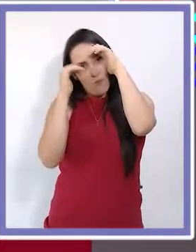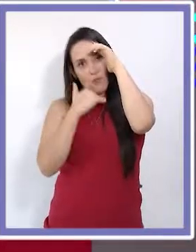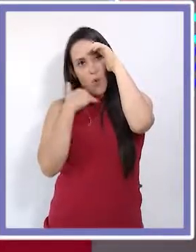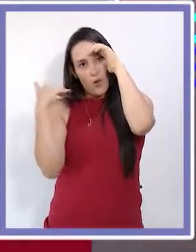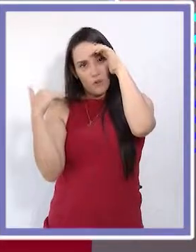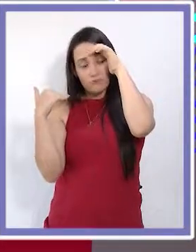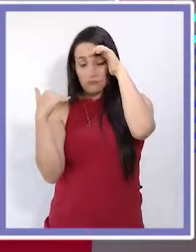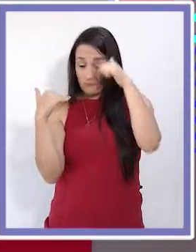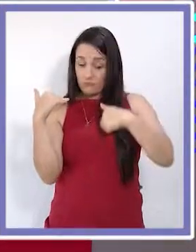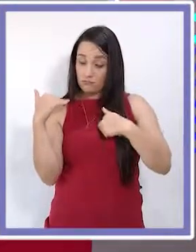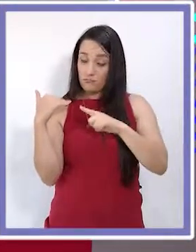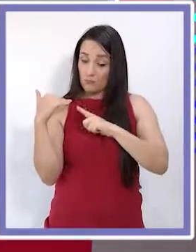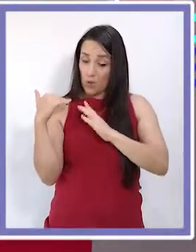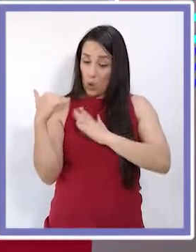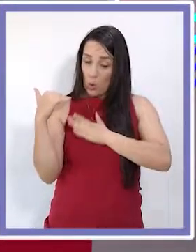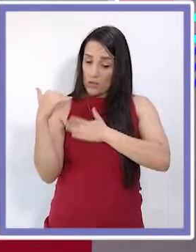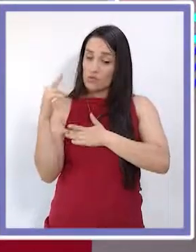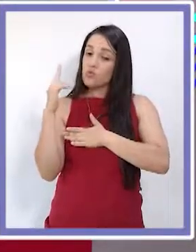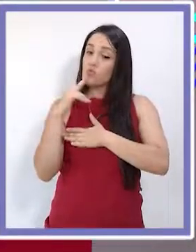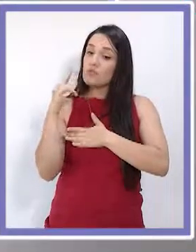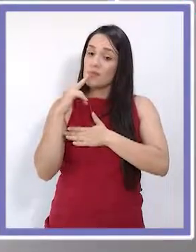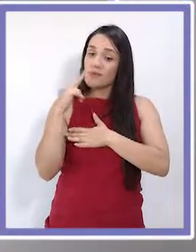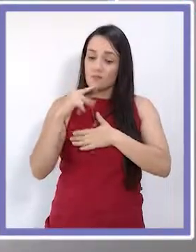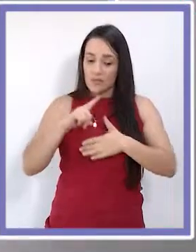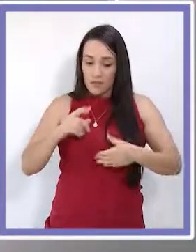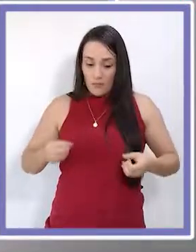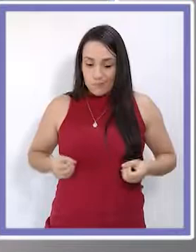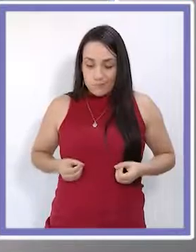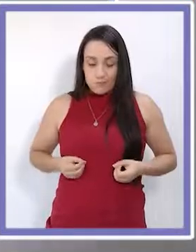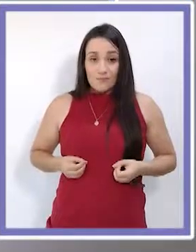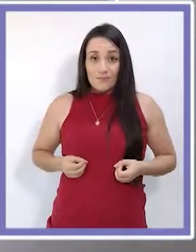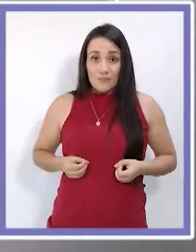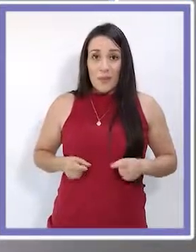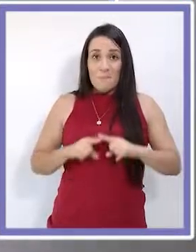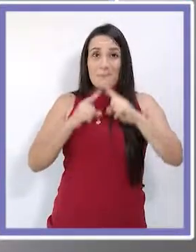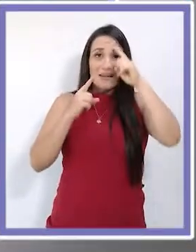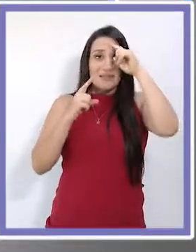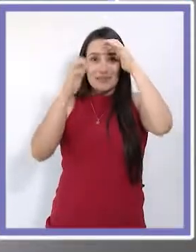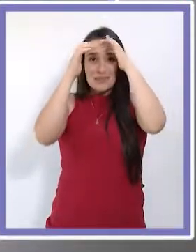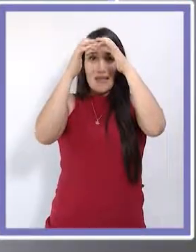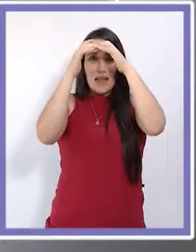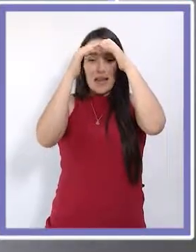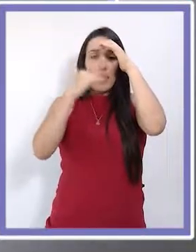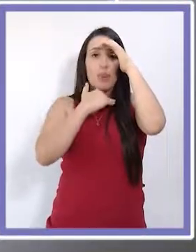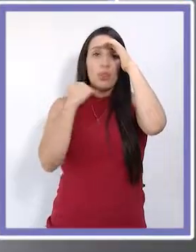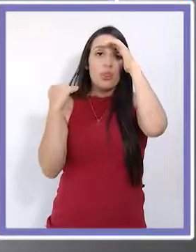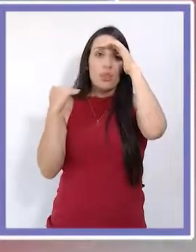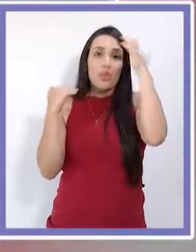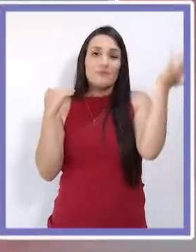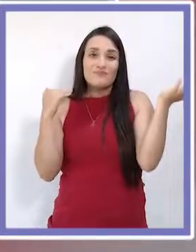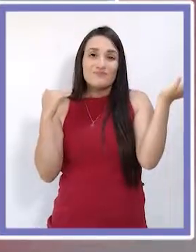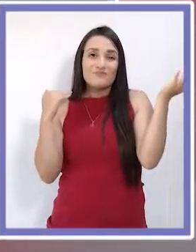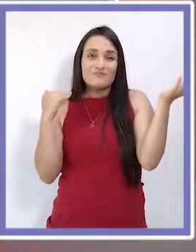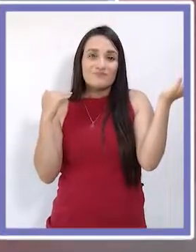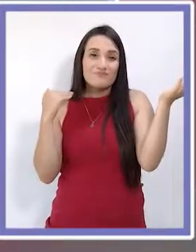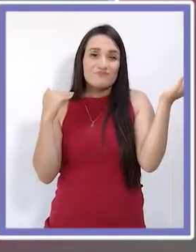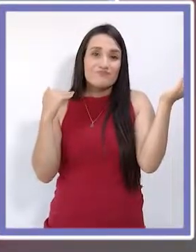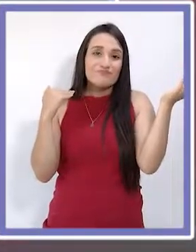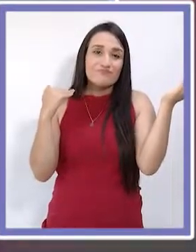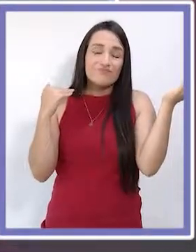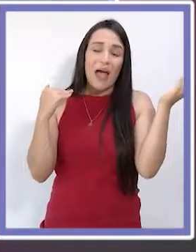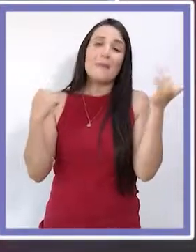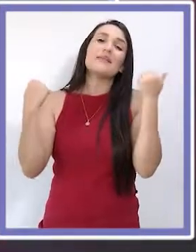UTI. Ele está com o coração batendo, o rim funcionando, mas o cérebro está morto. Então, a família tem que